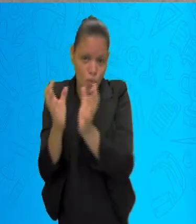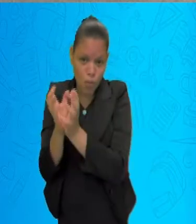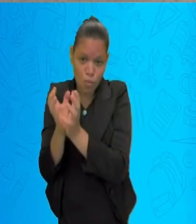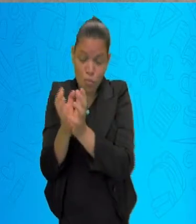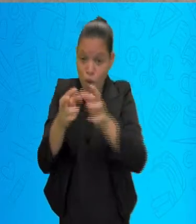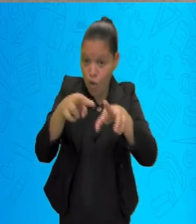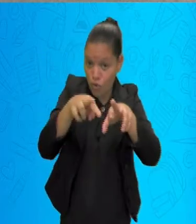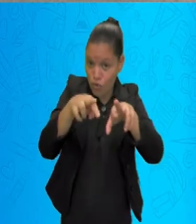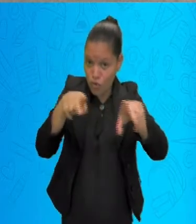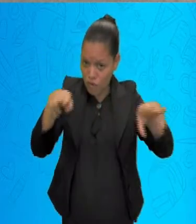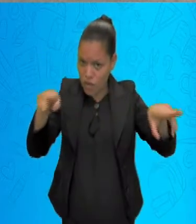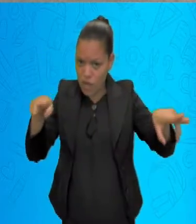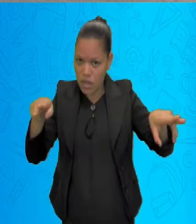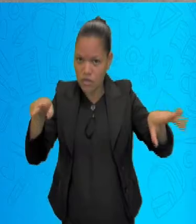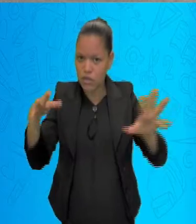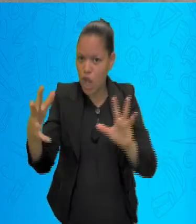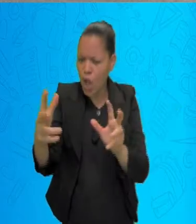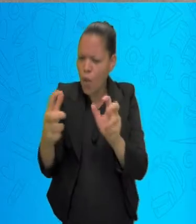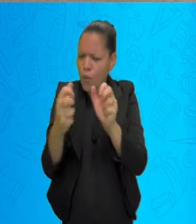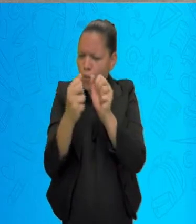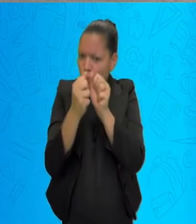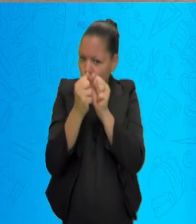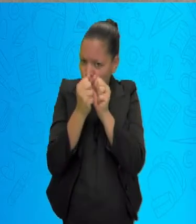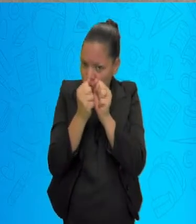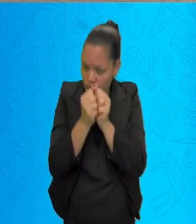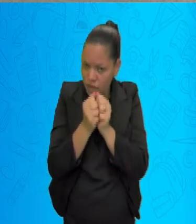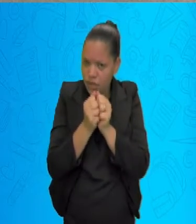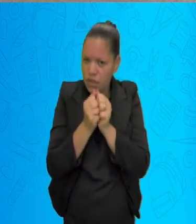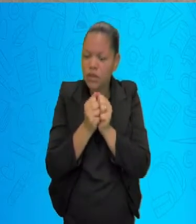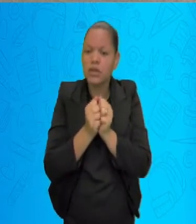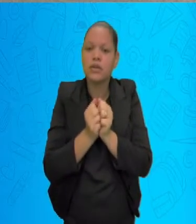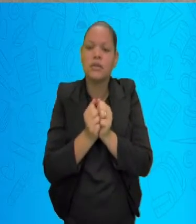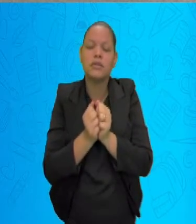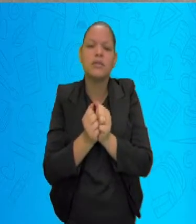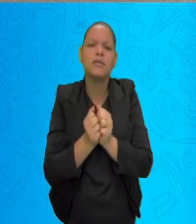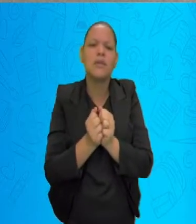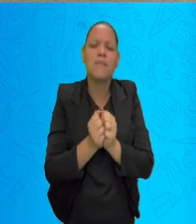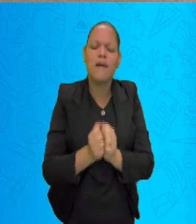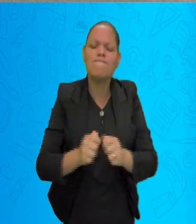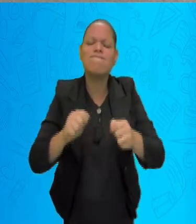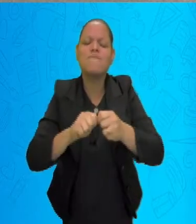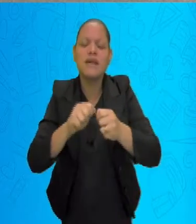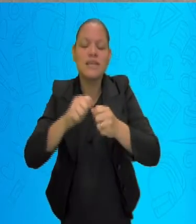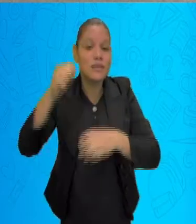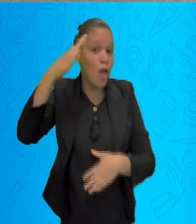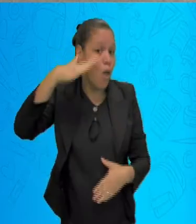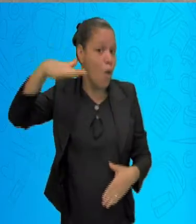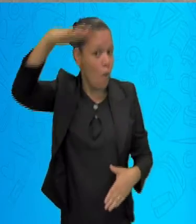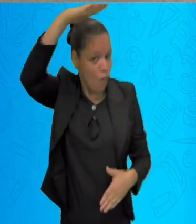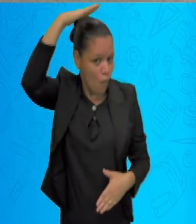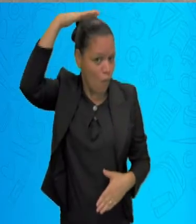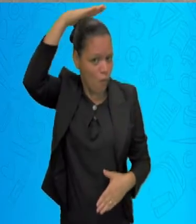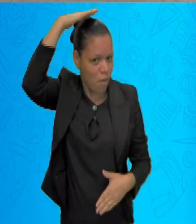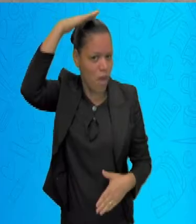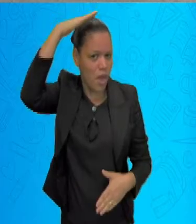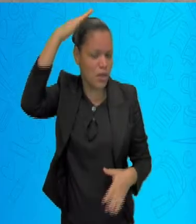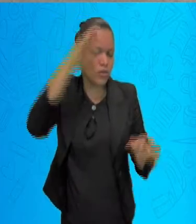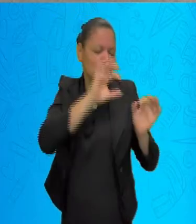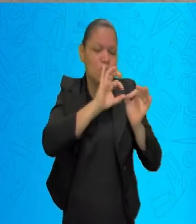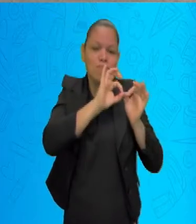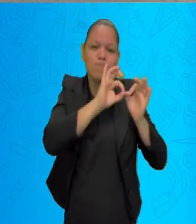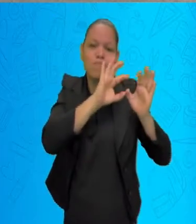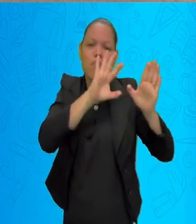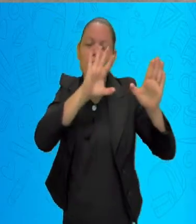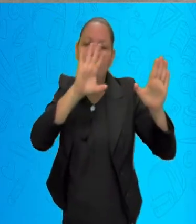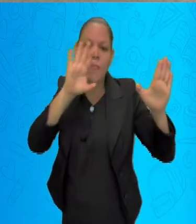uniram-se sob o propósito de tornar o México independente. E depois disso, deixaria que